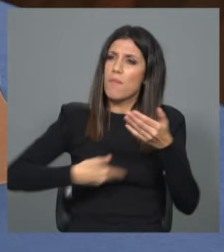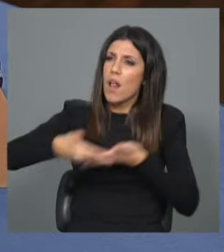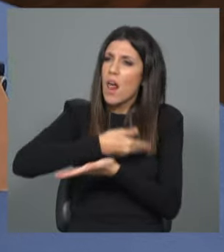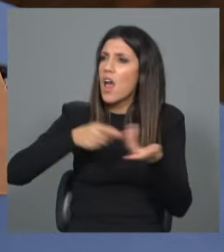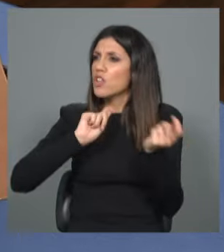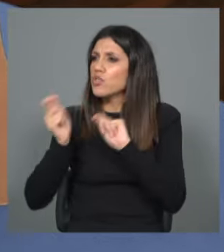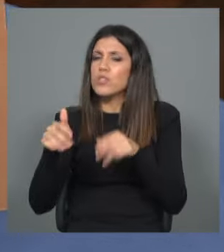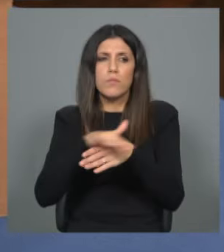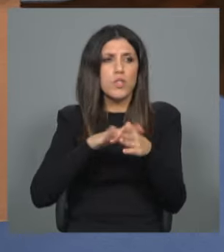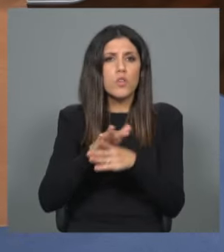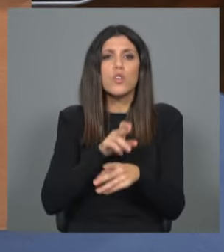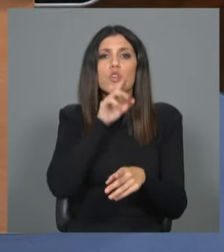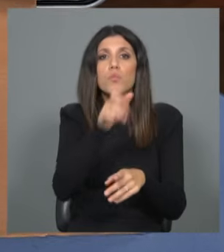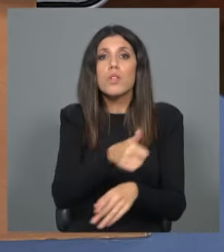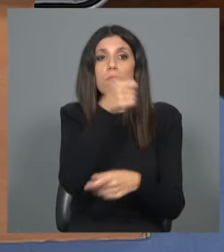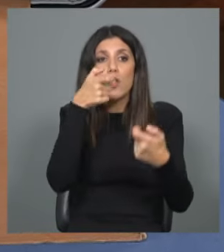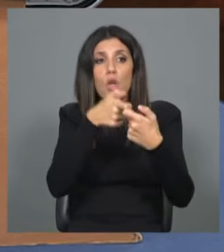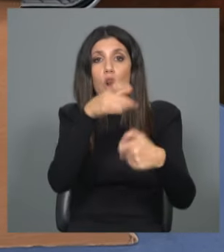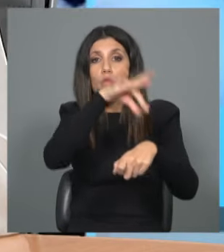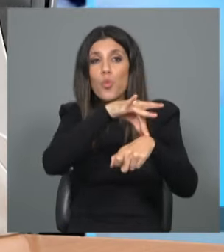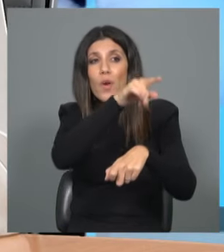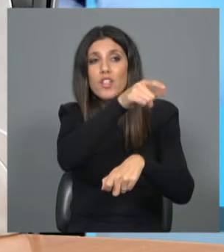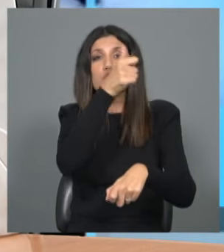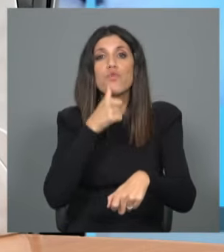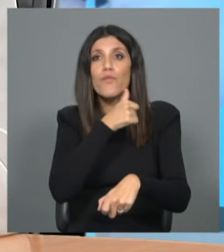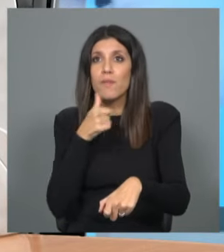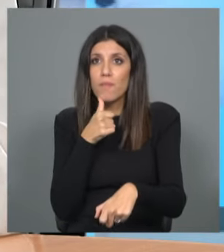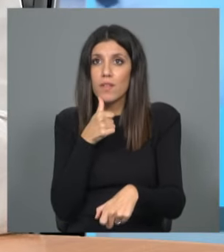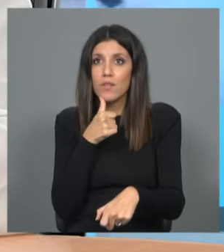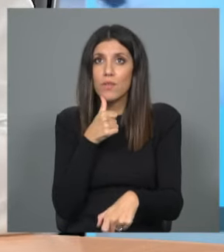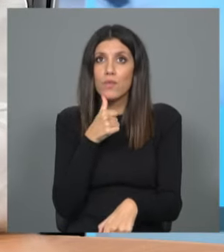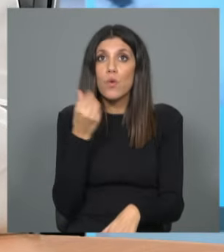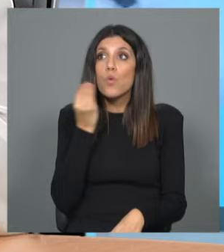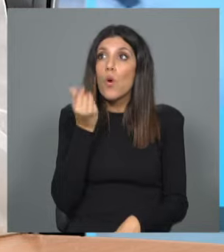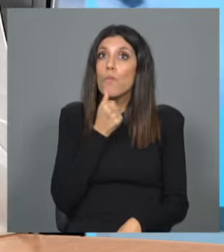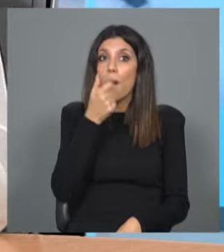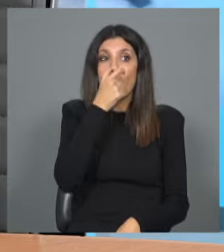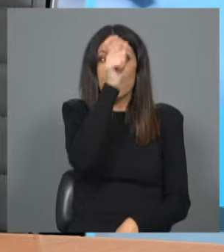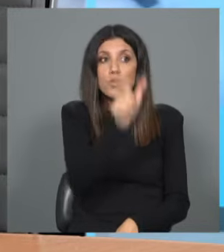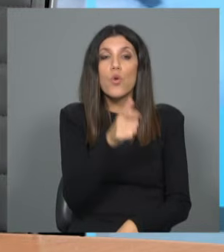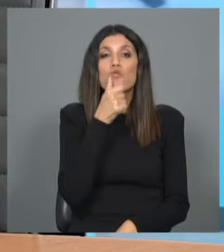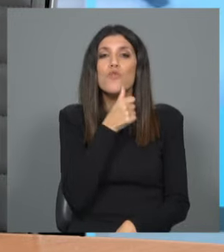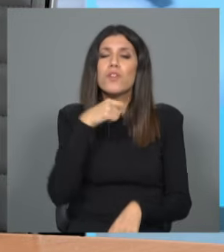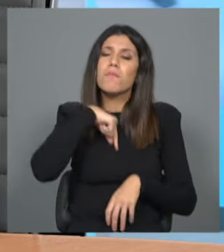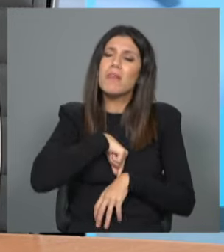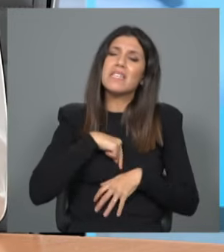discutimos situações para responder melhor aos nossos doentes. Como é possível que um doente em situação de sofrimento